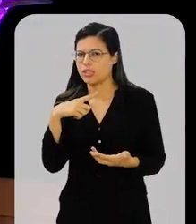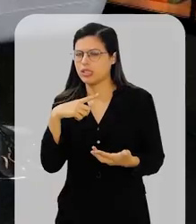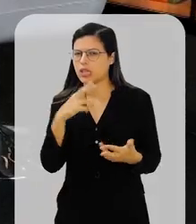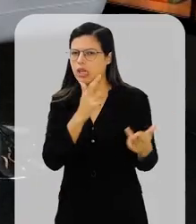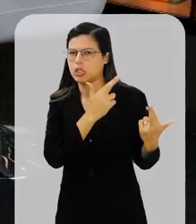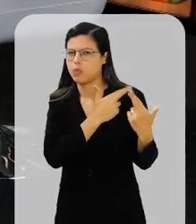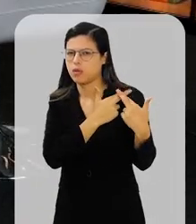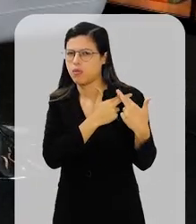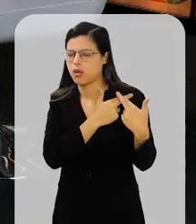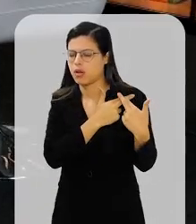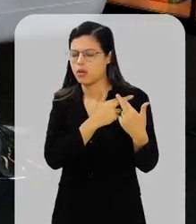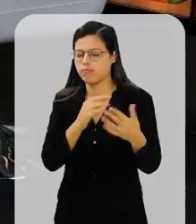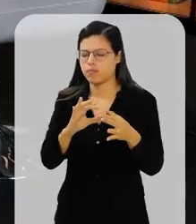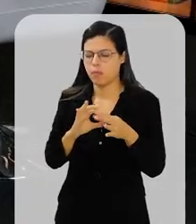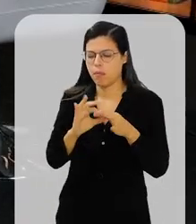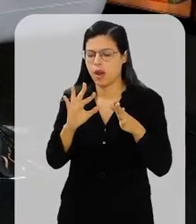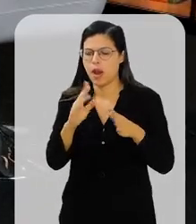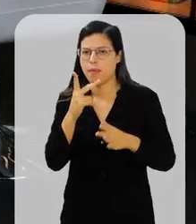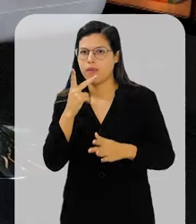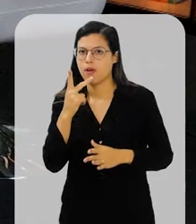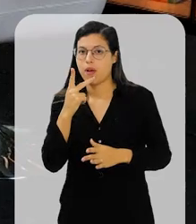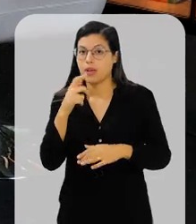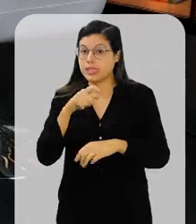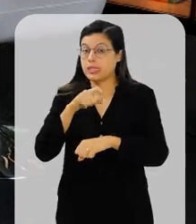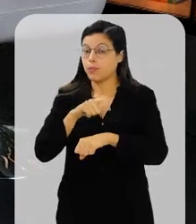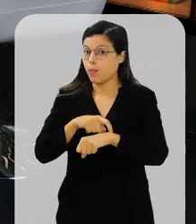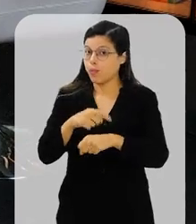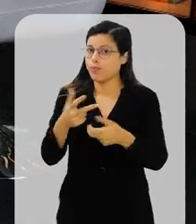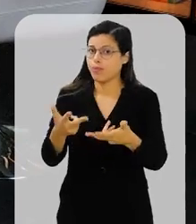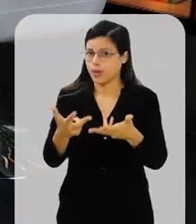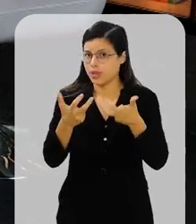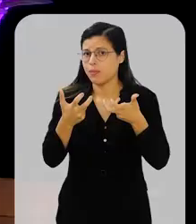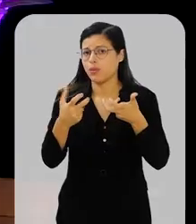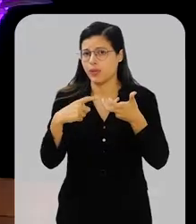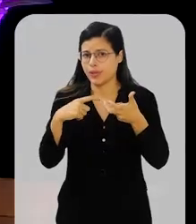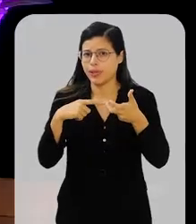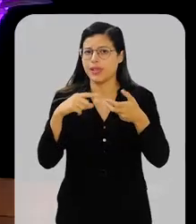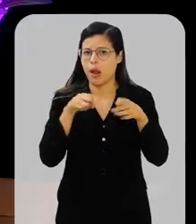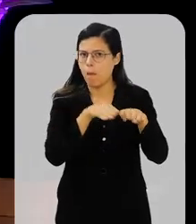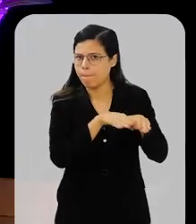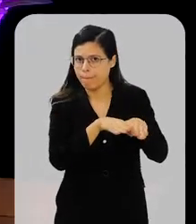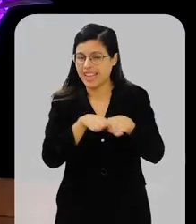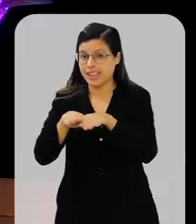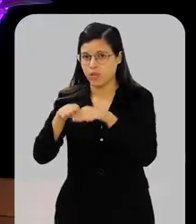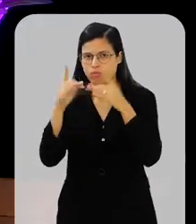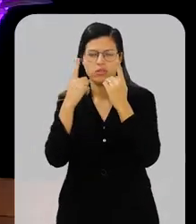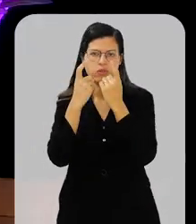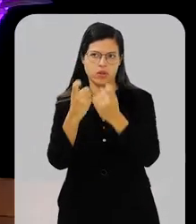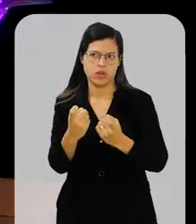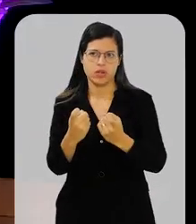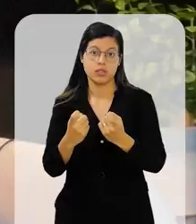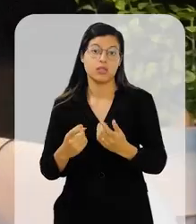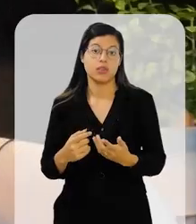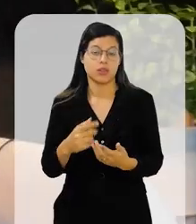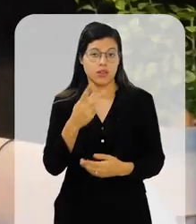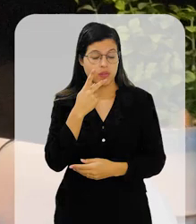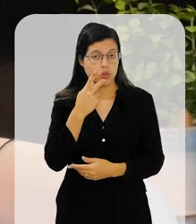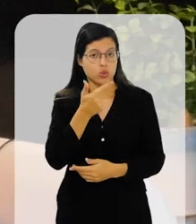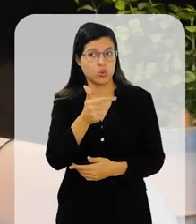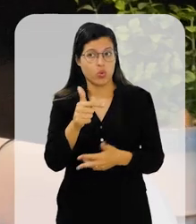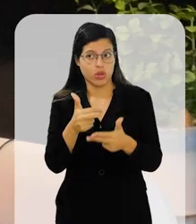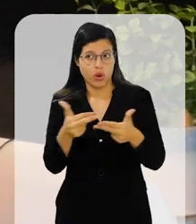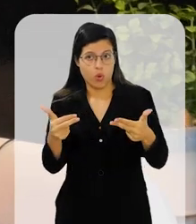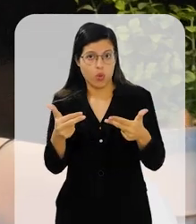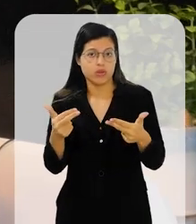autorização para falar. Nesse momento, é percebido que existe um quadro de violência. Então, aí a gente já está falando de outra